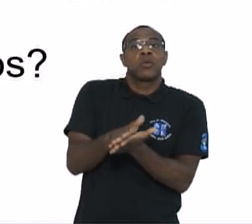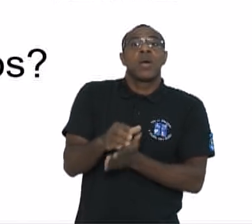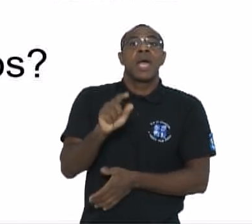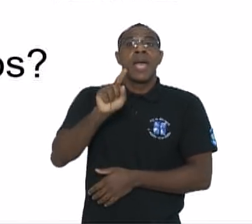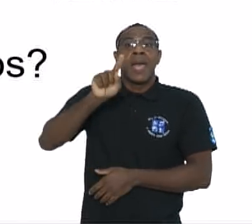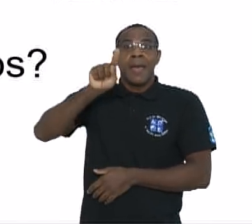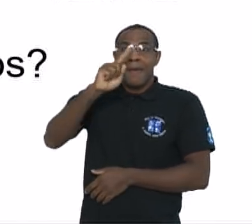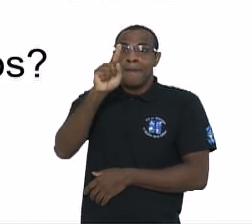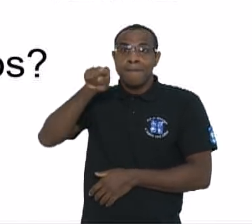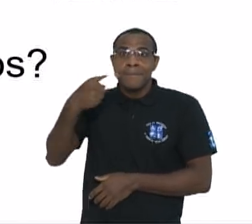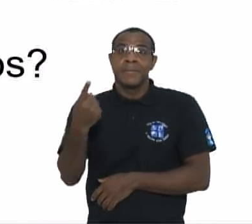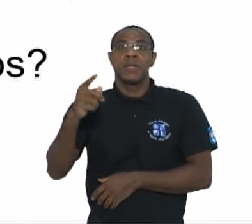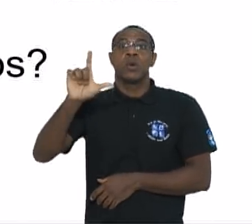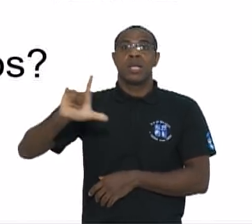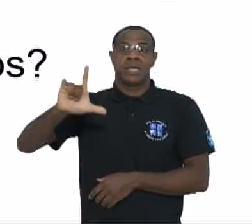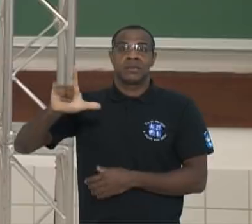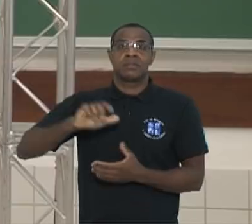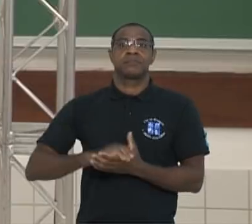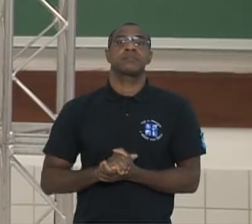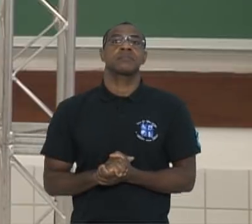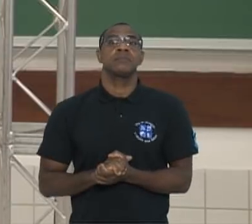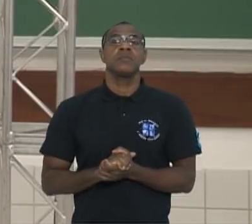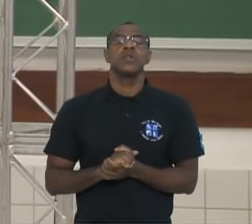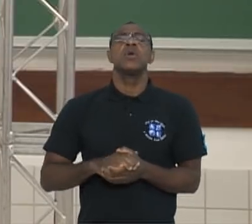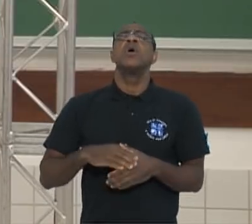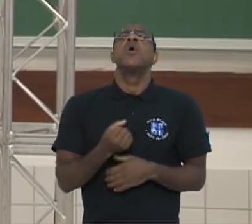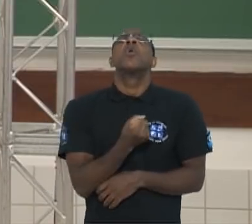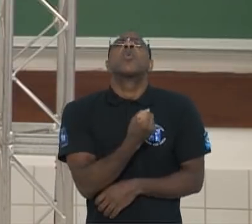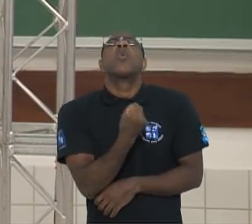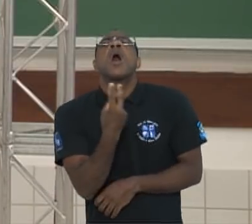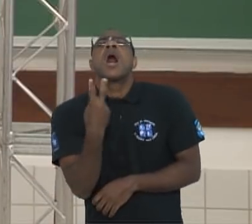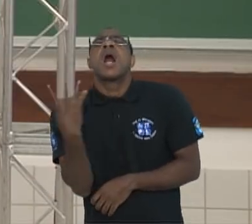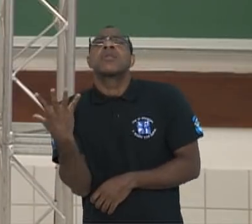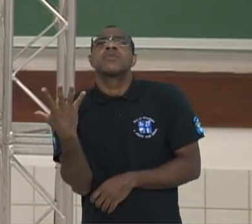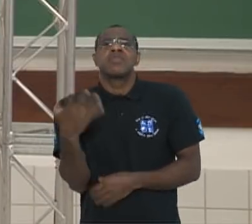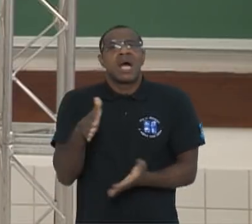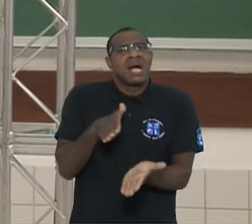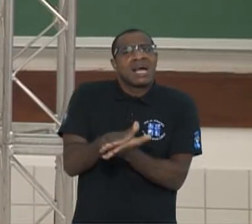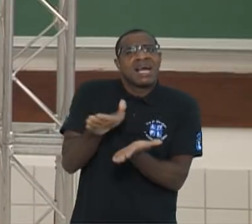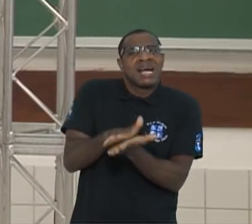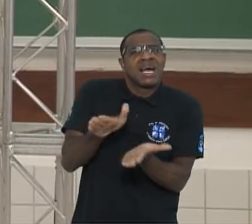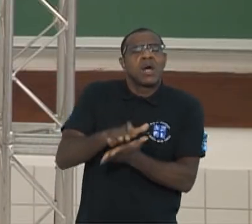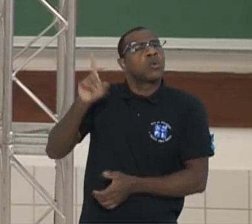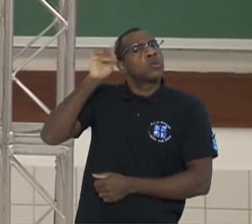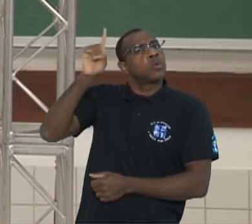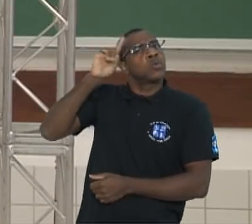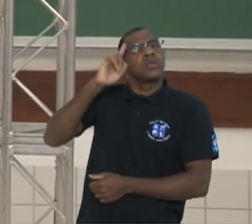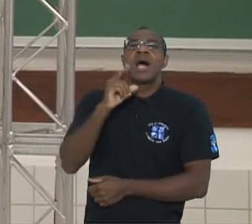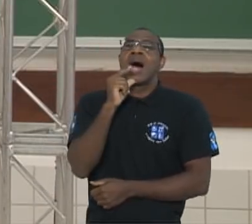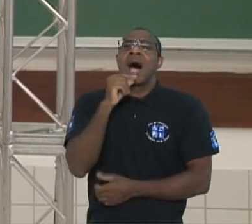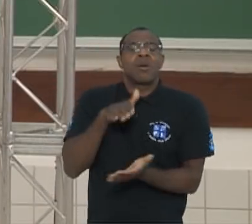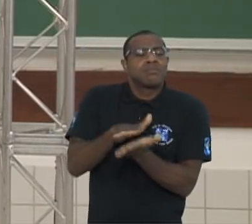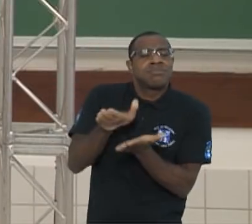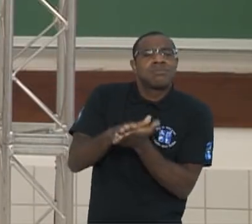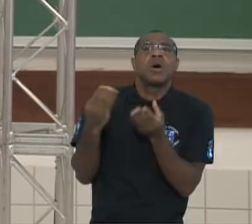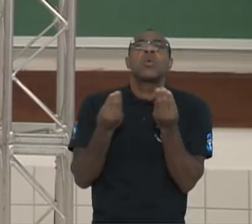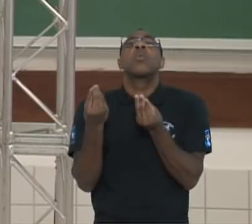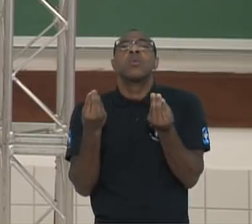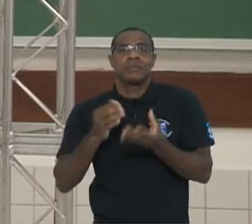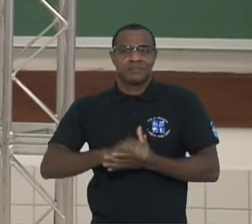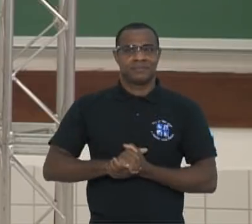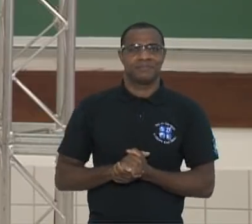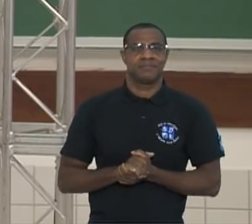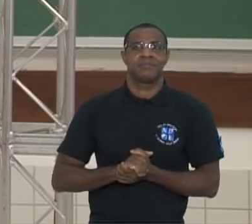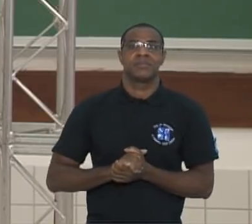diária de consumo em litros? Então, são algumas reflexões que vocês, se souberem, ótimo,